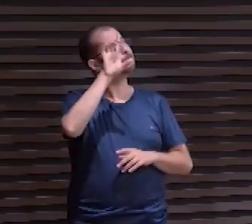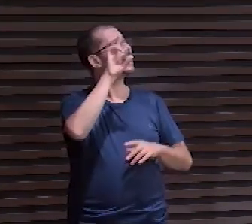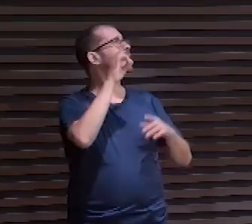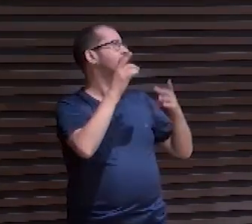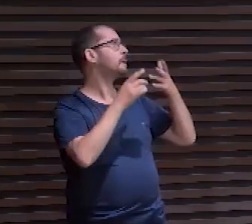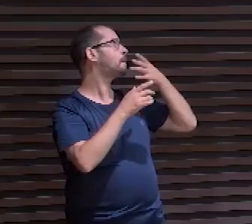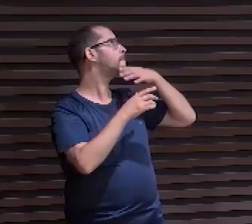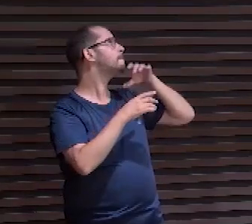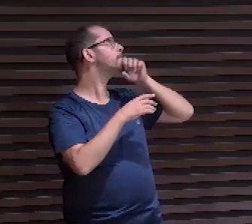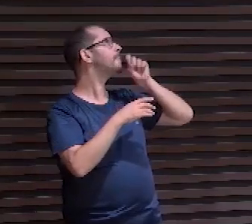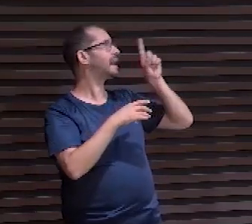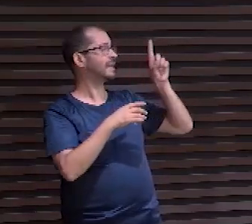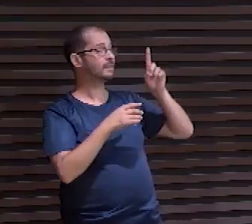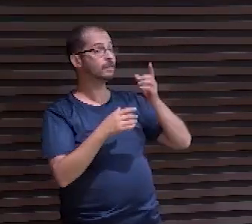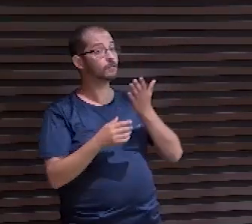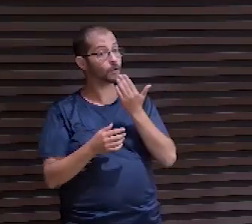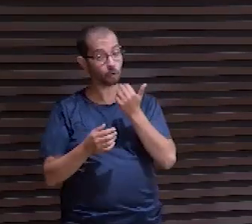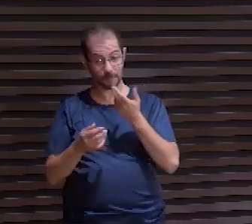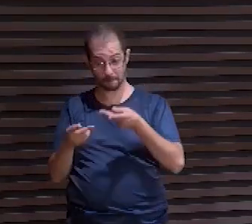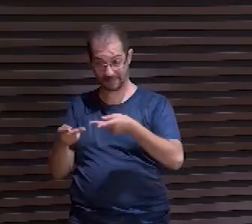vamos comer pizza?